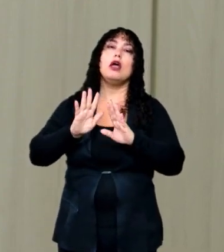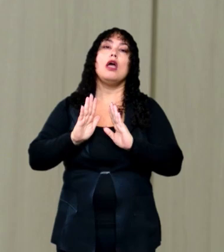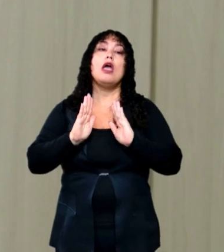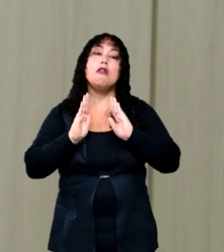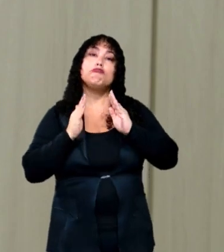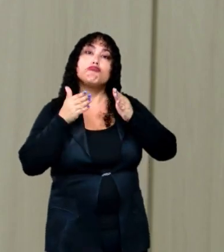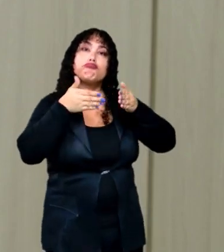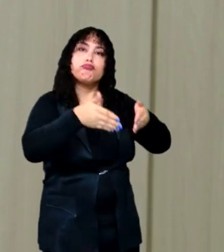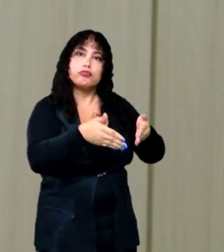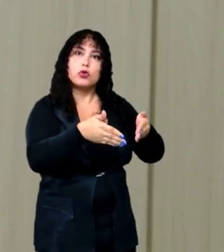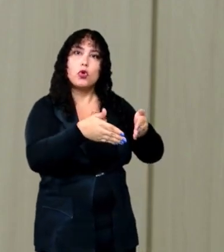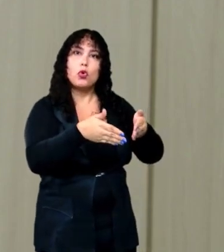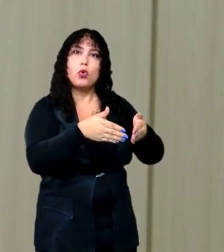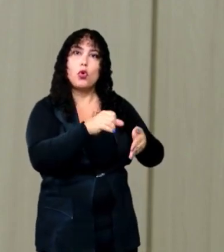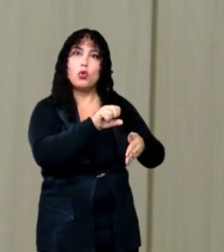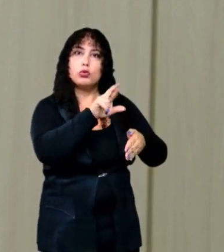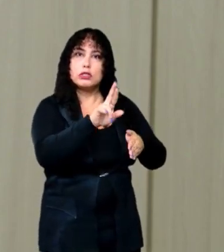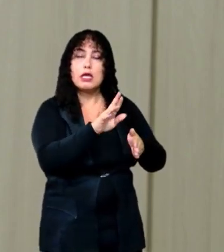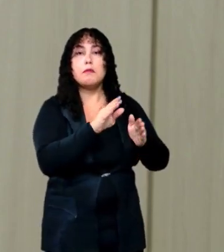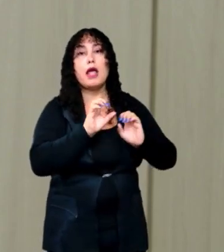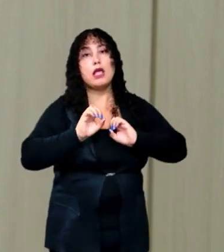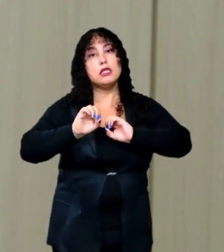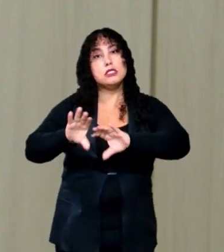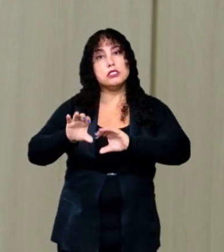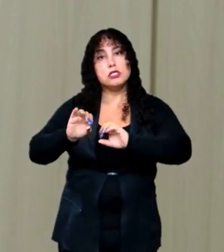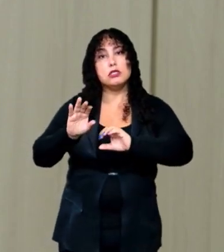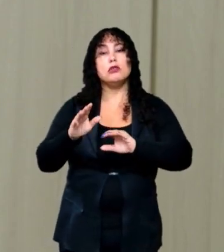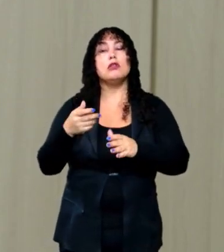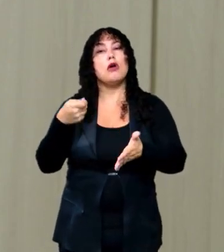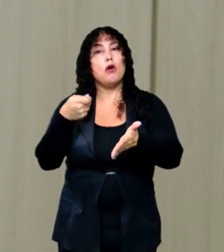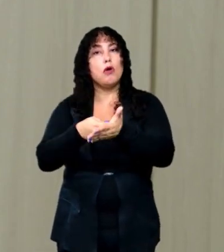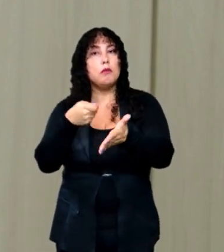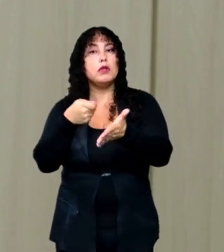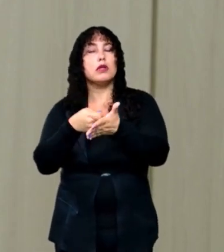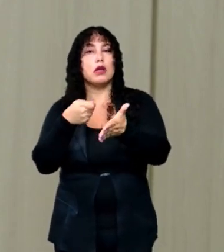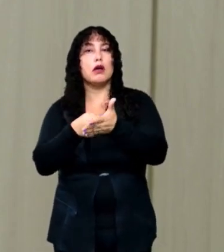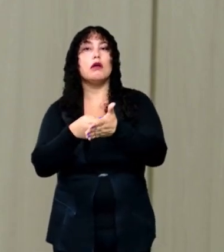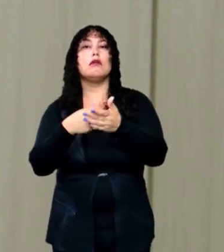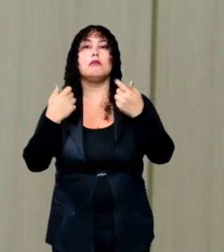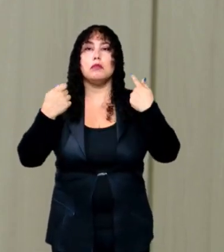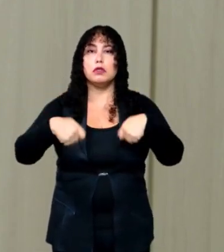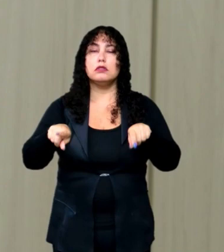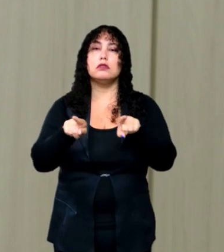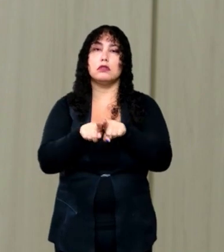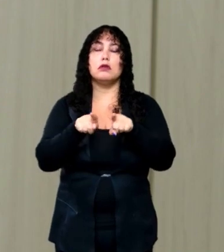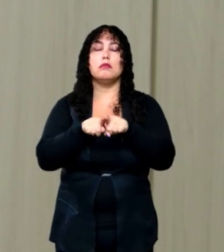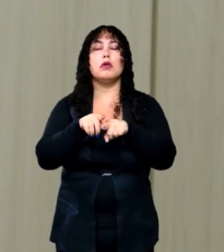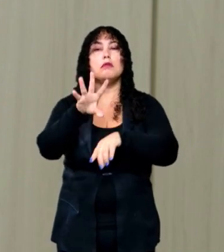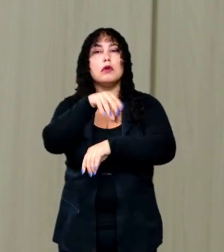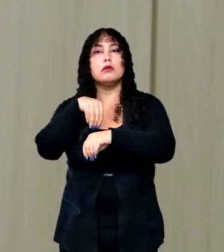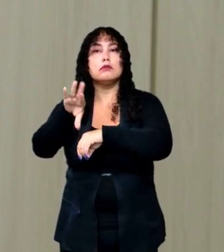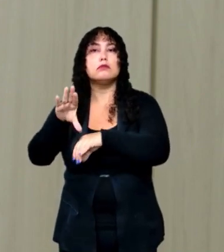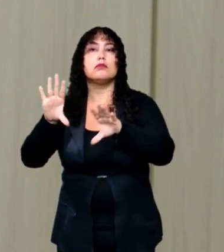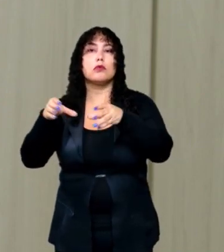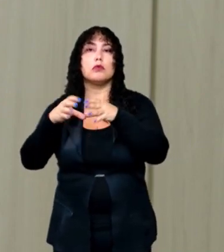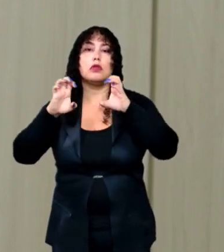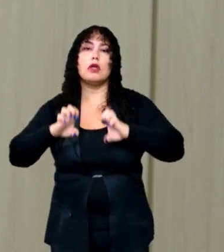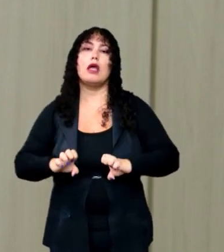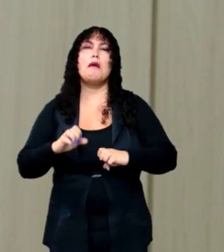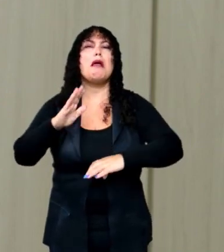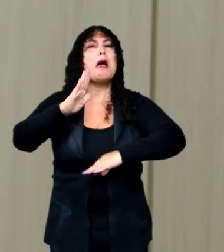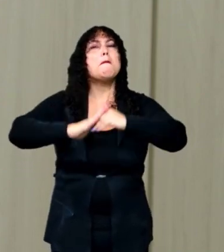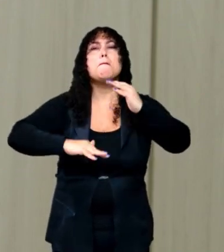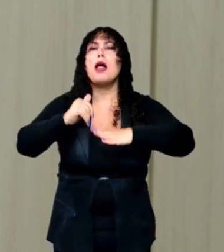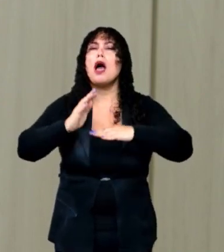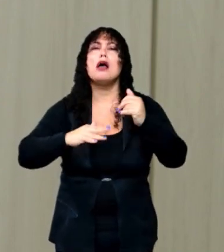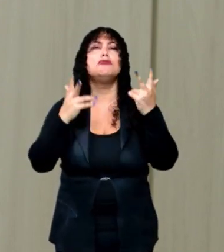ser para ensino. E aí, obrigatoriamente, precisa passar também. Né? Porque tem gente que fala assim, mas é uma prática de rotina